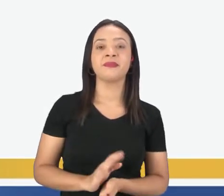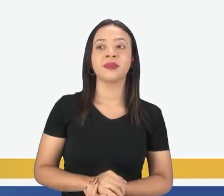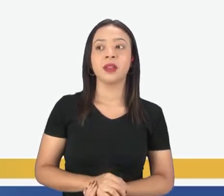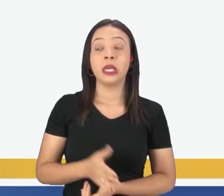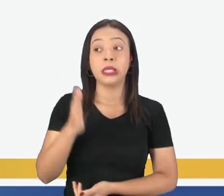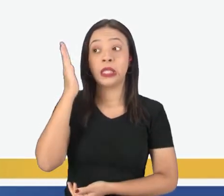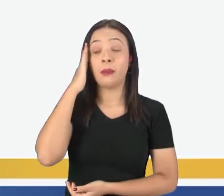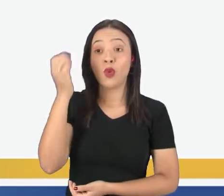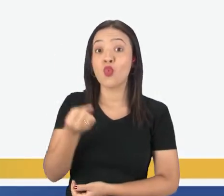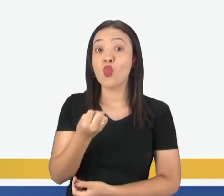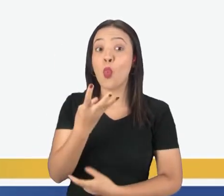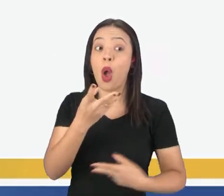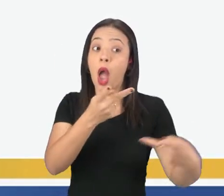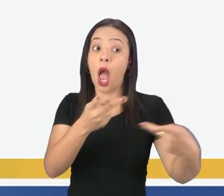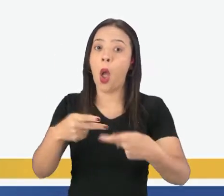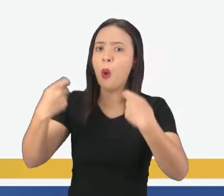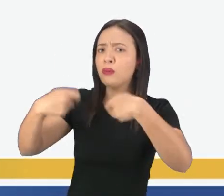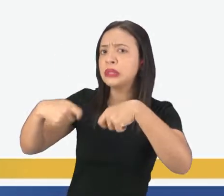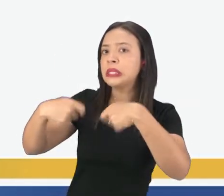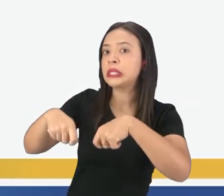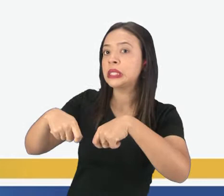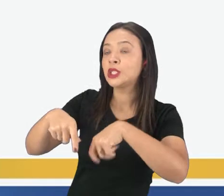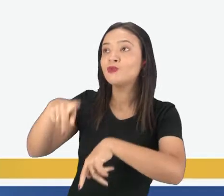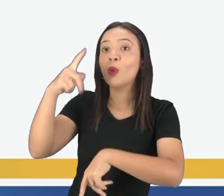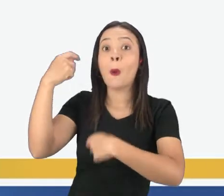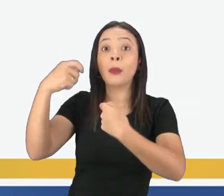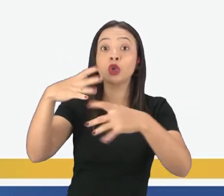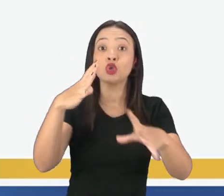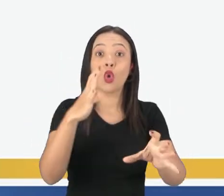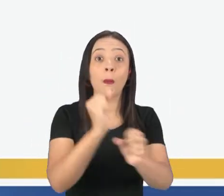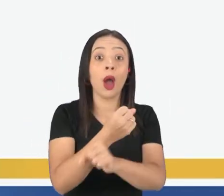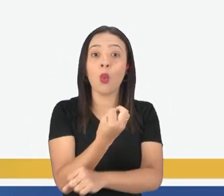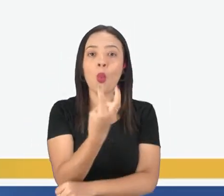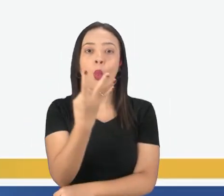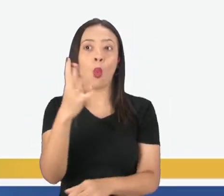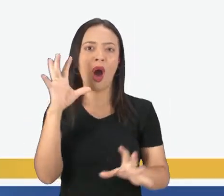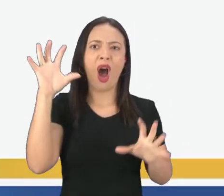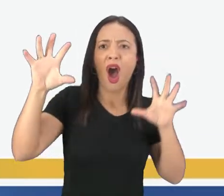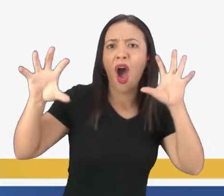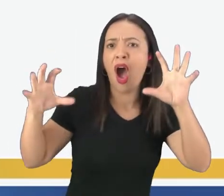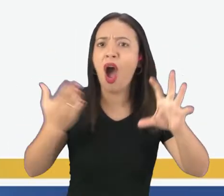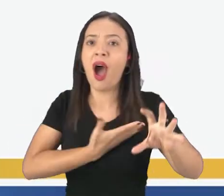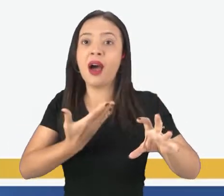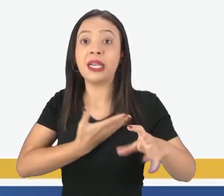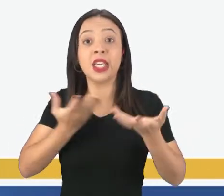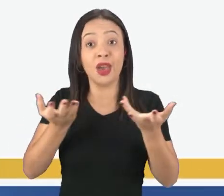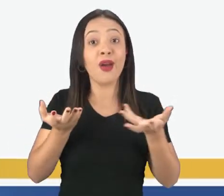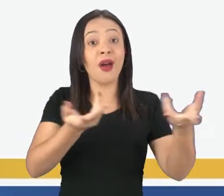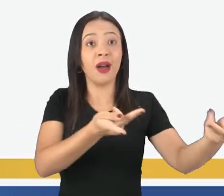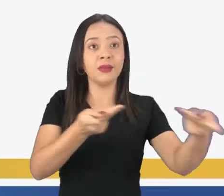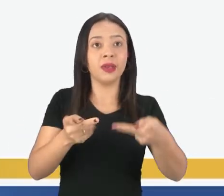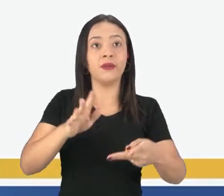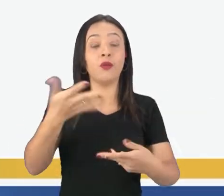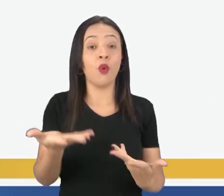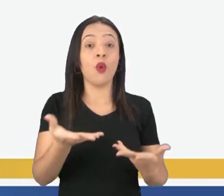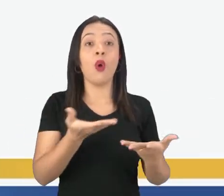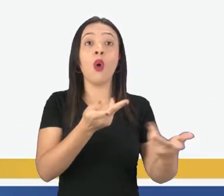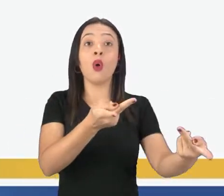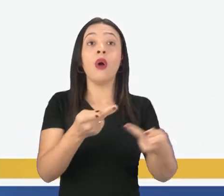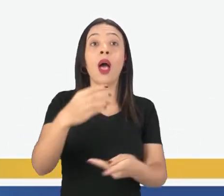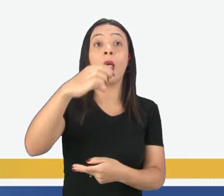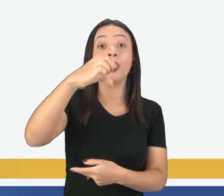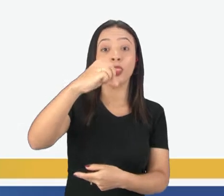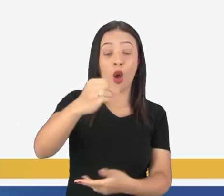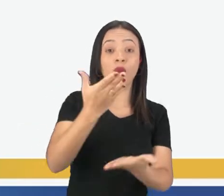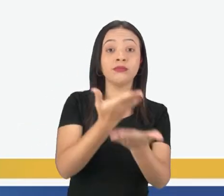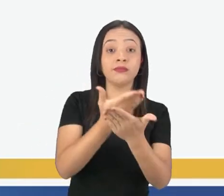Para saber de quantos convites eu preciso, tenho que somar o número de monstros que eu quero convidar. Eu vou convidar 9 colegas da